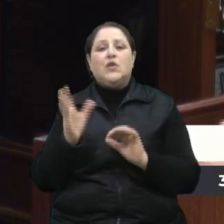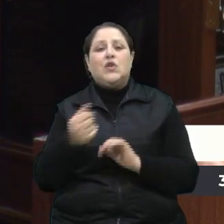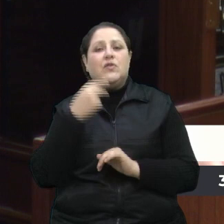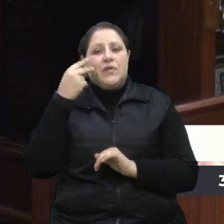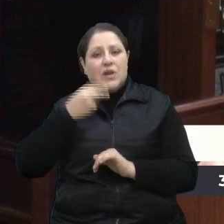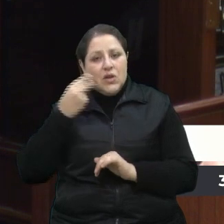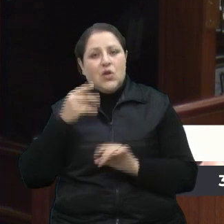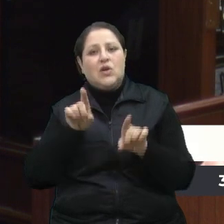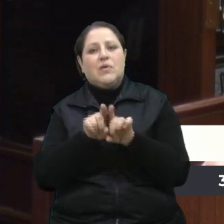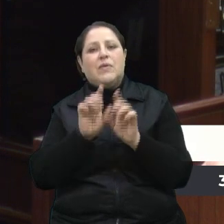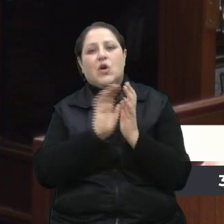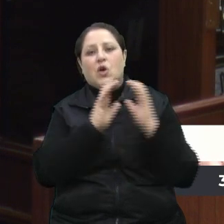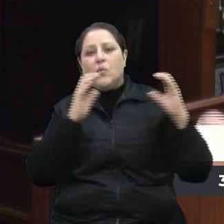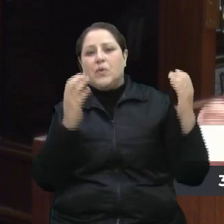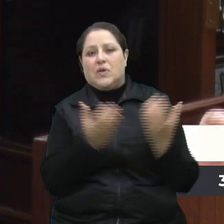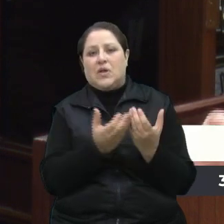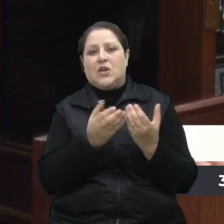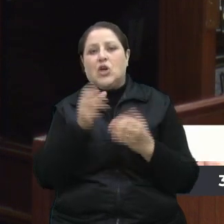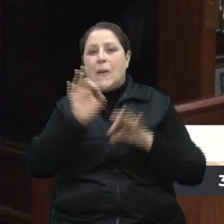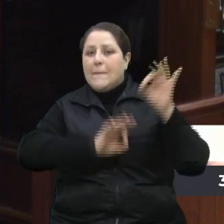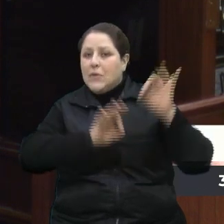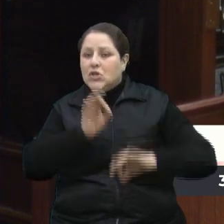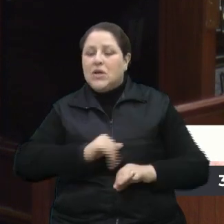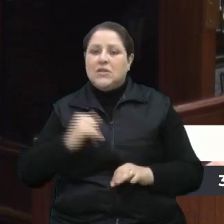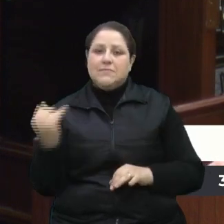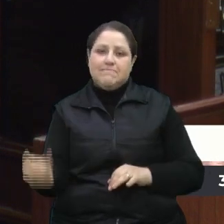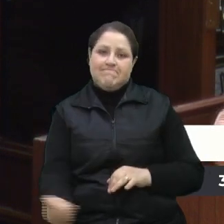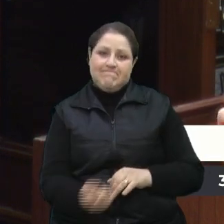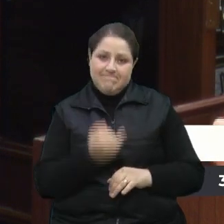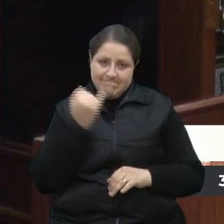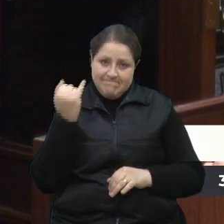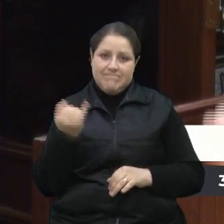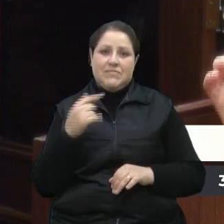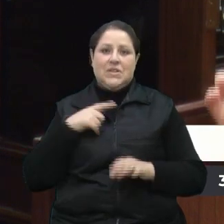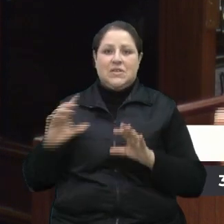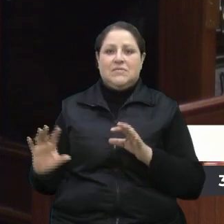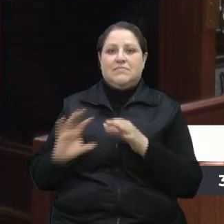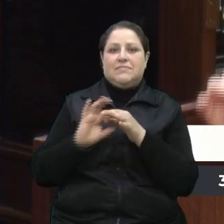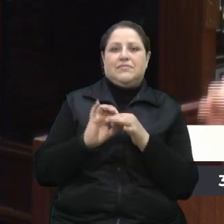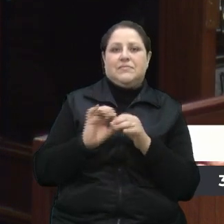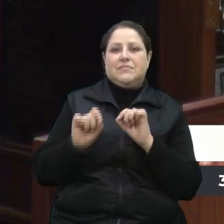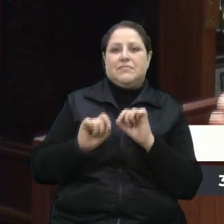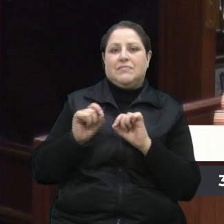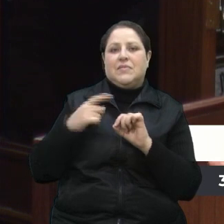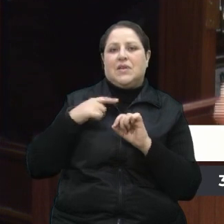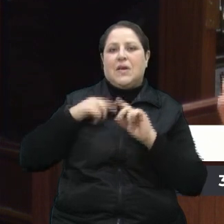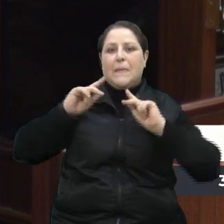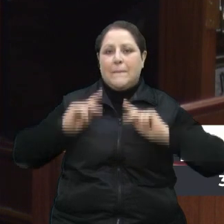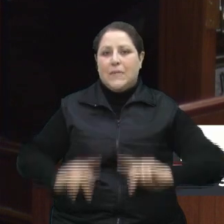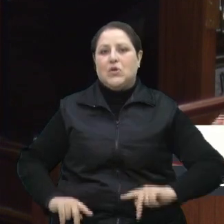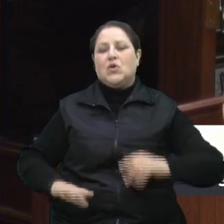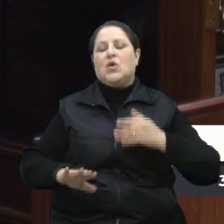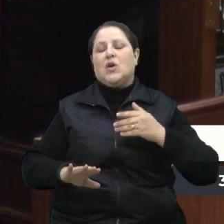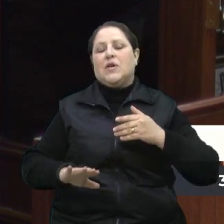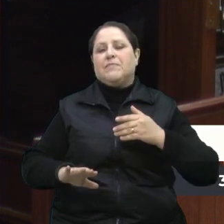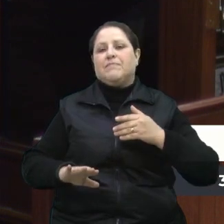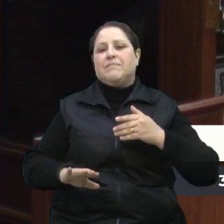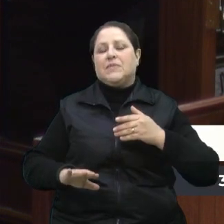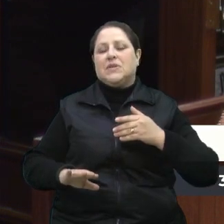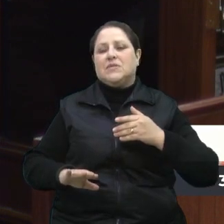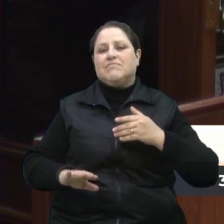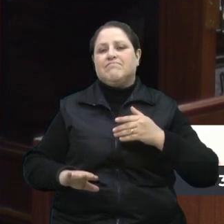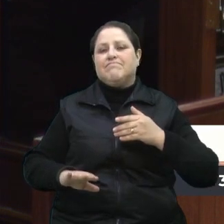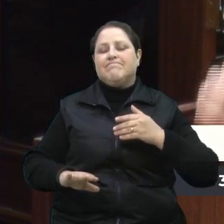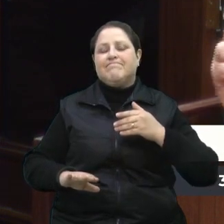em geral esse projeto é de extrema relevância aliado ao fato de que entre público não terá custo pela